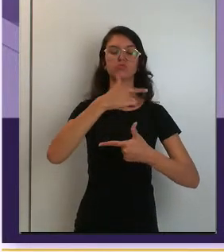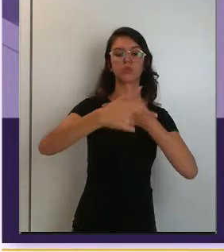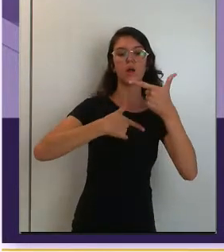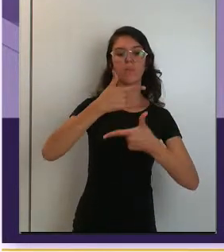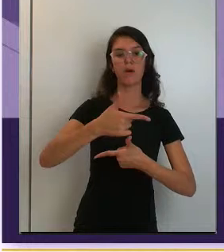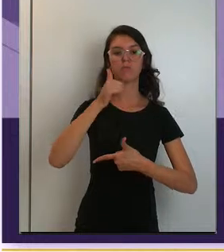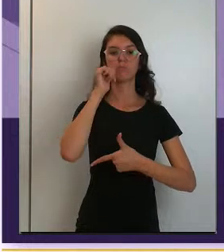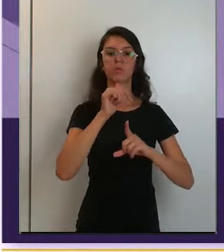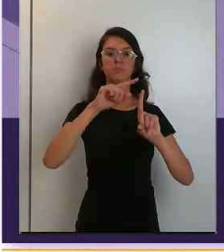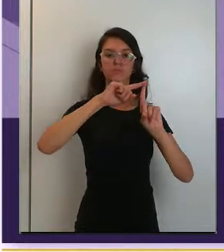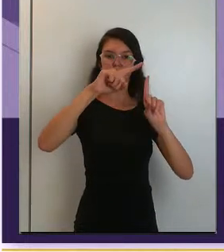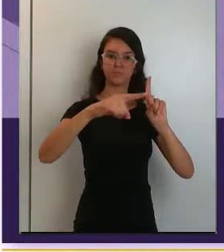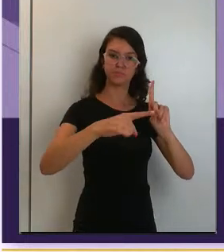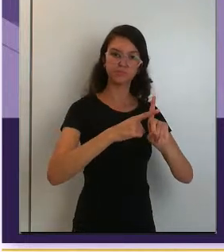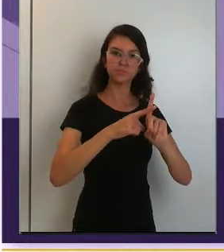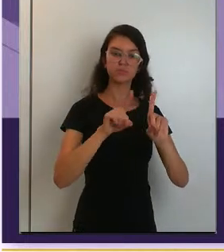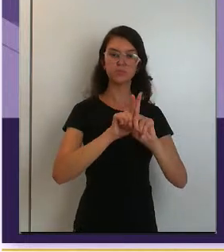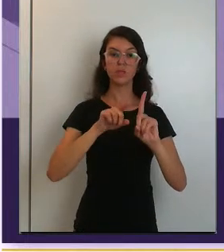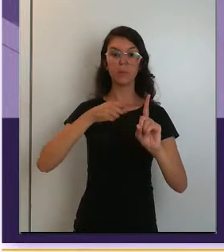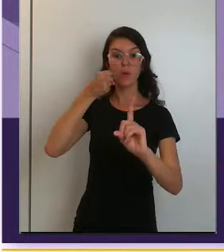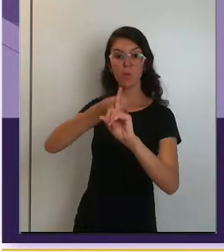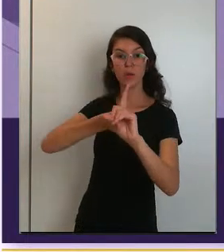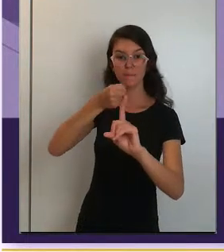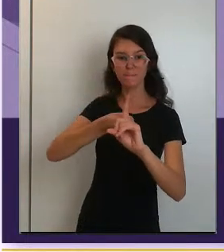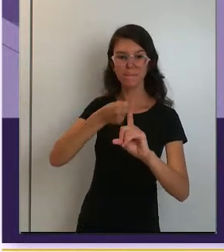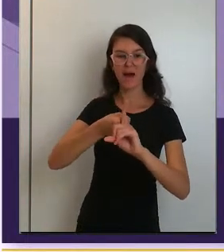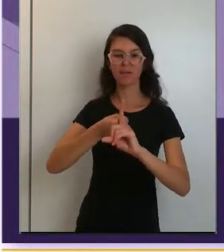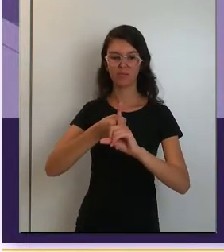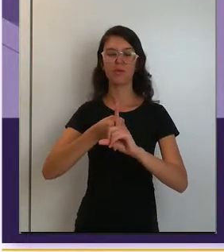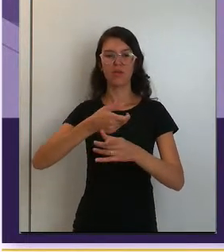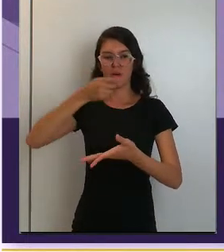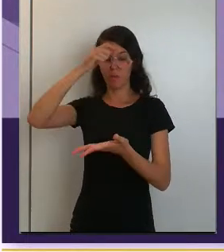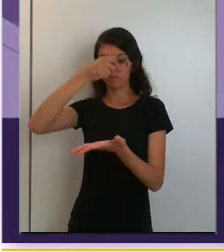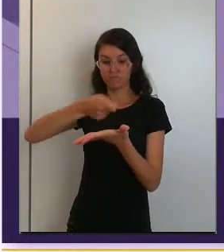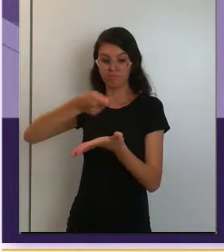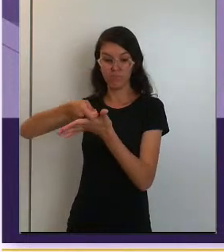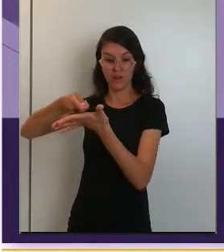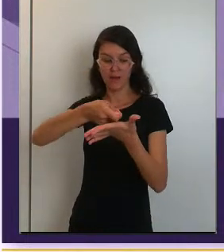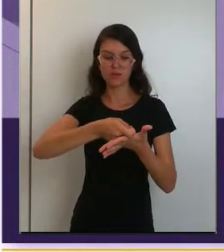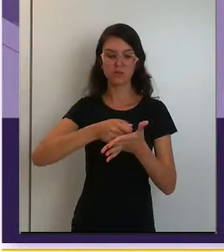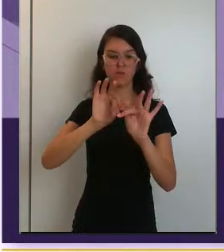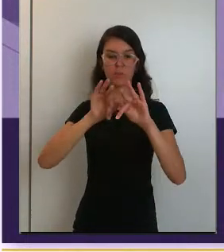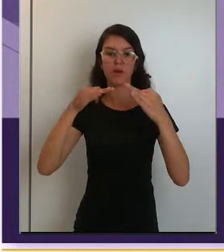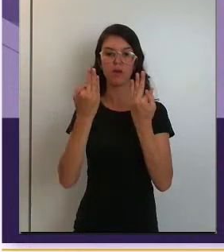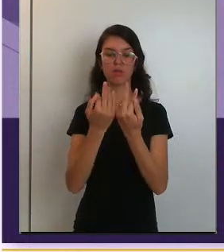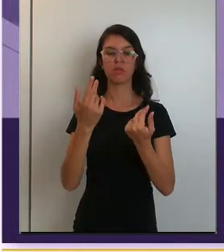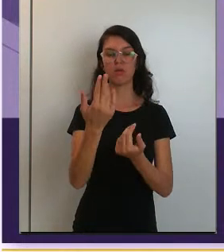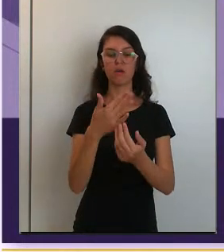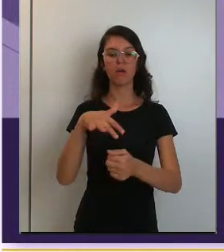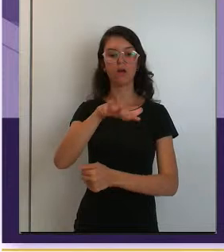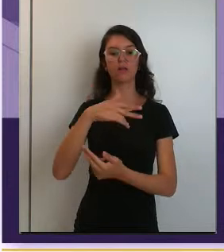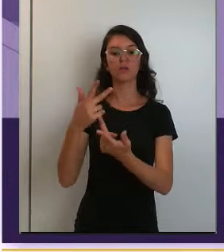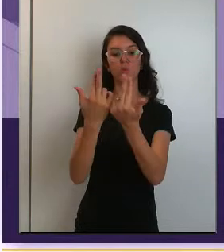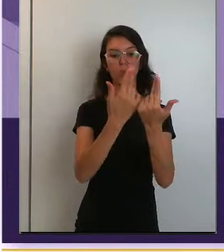bem como o impacto das obrigações familiares na igualdade de oportunidades no mercado de trabalho.